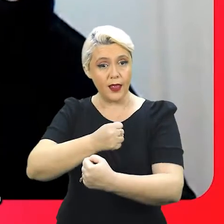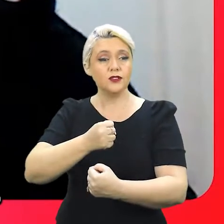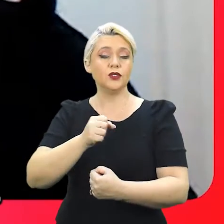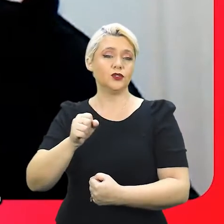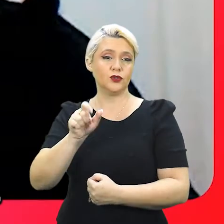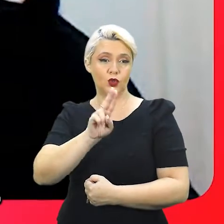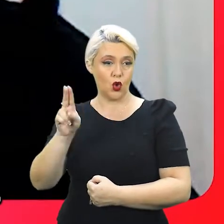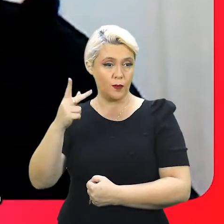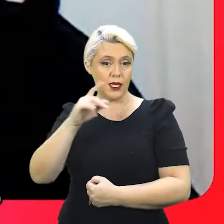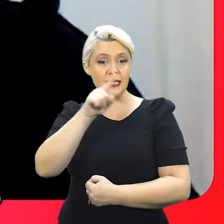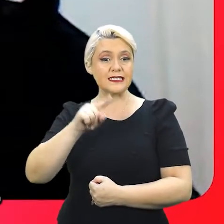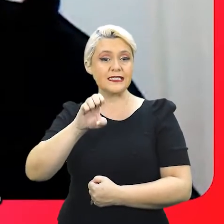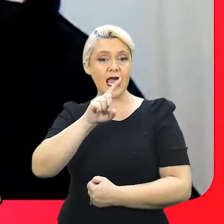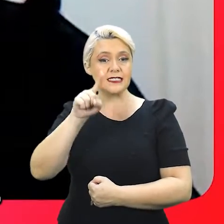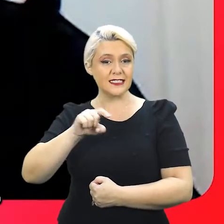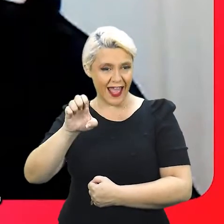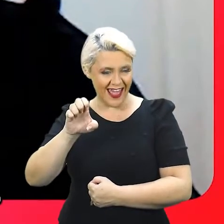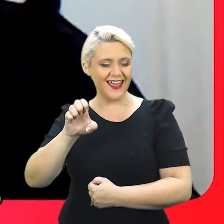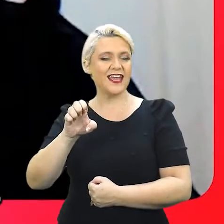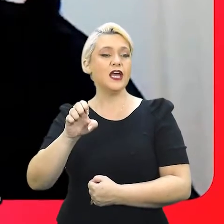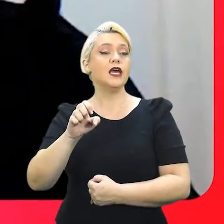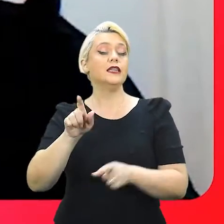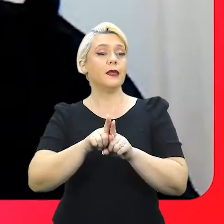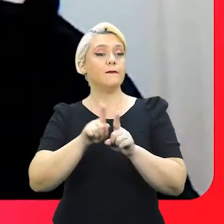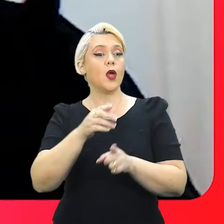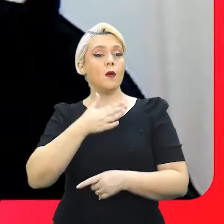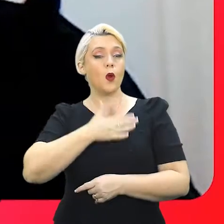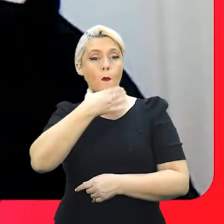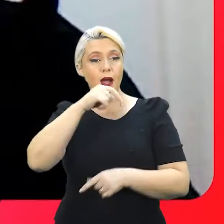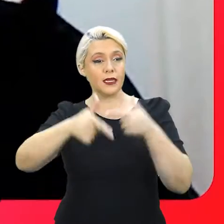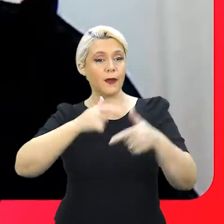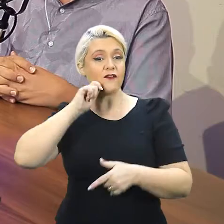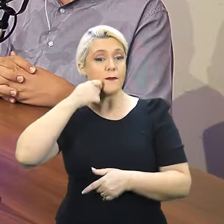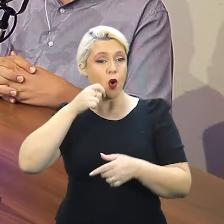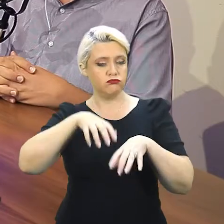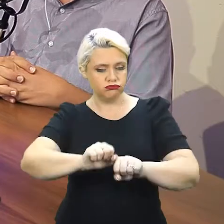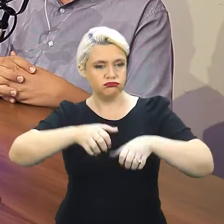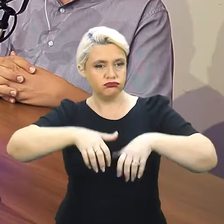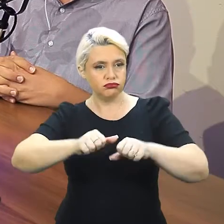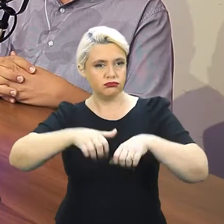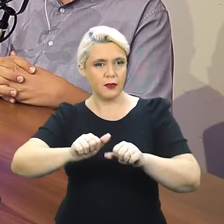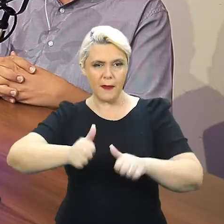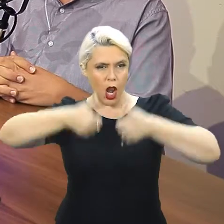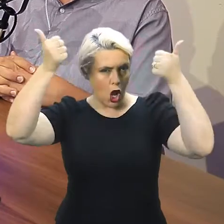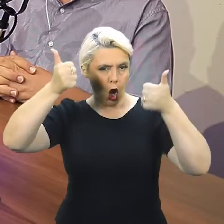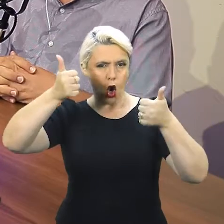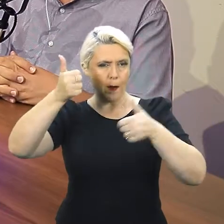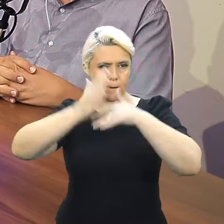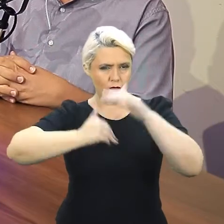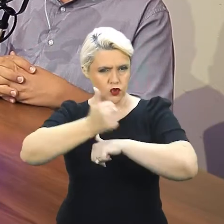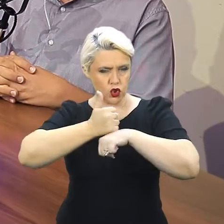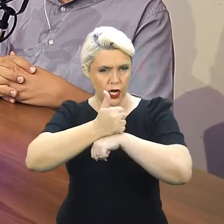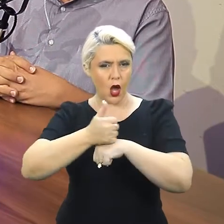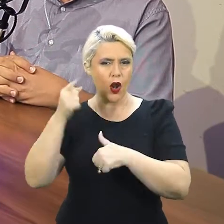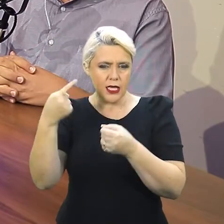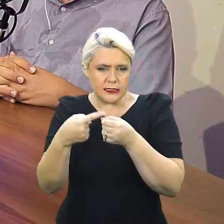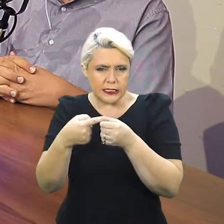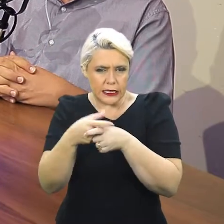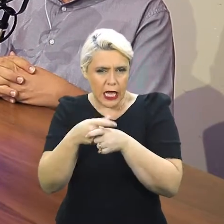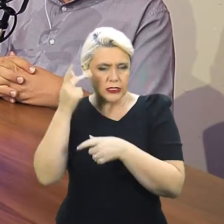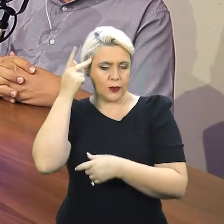Zezé, de um padeiro, seu Zezinho, por sinal, o melhor padeiro do interior de São Paulo.